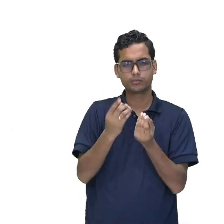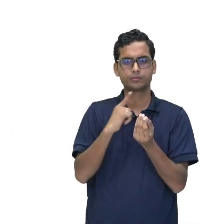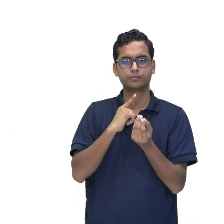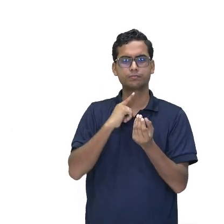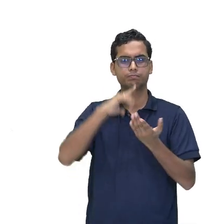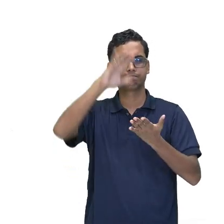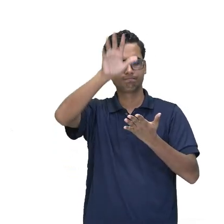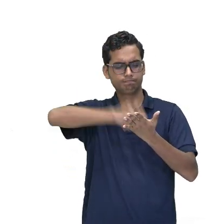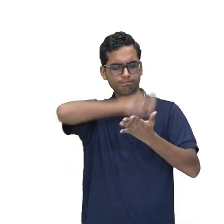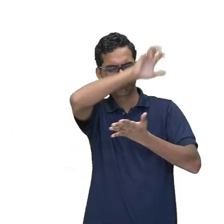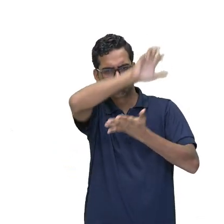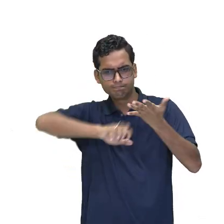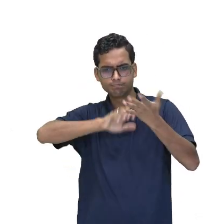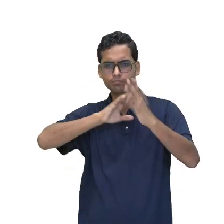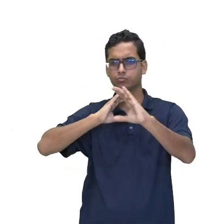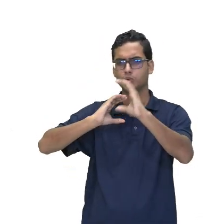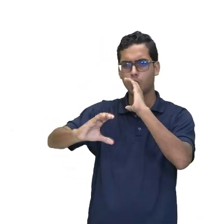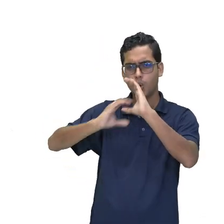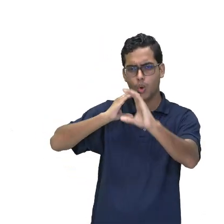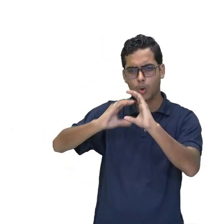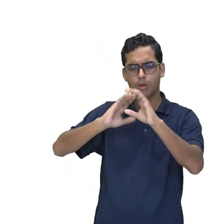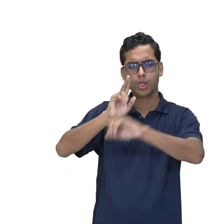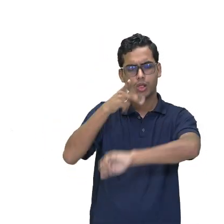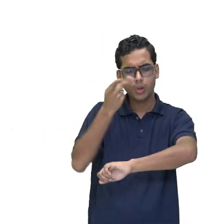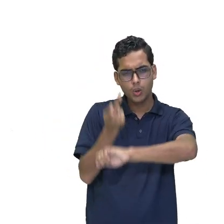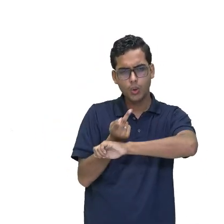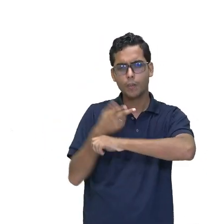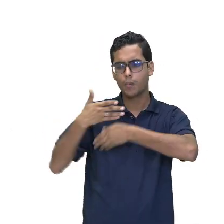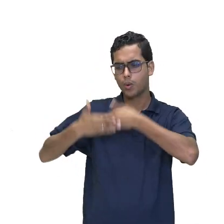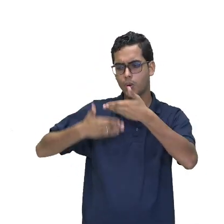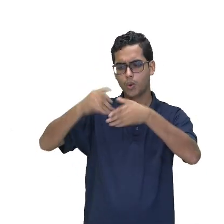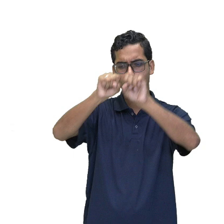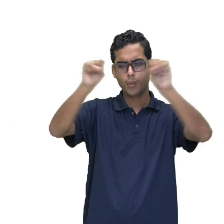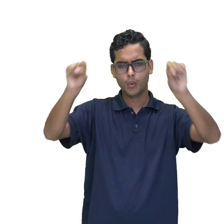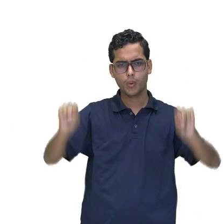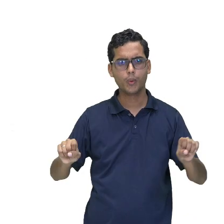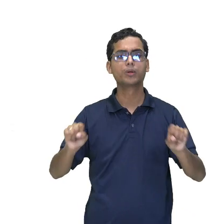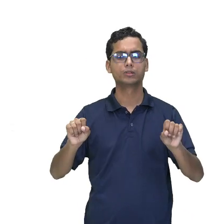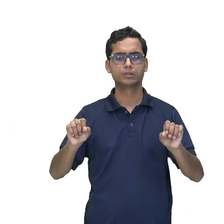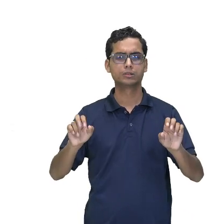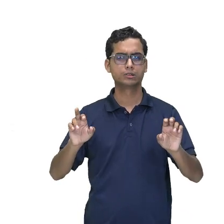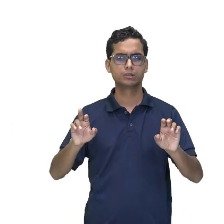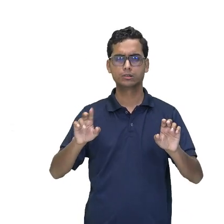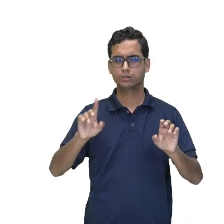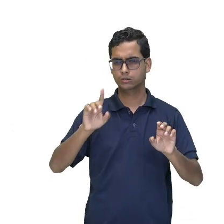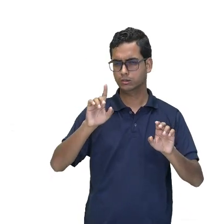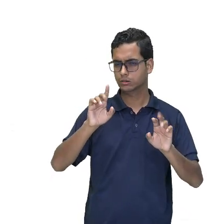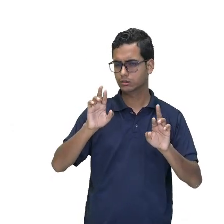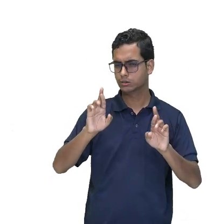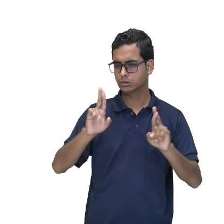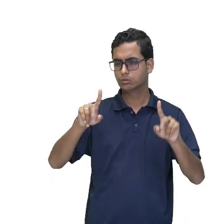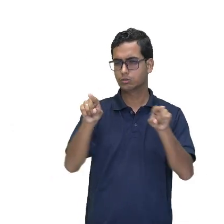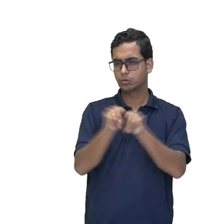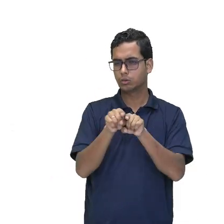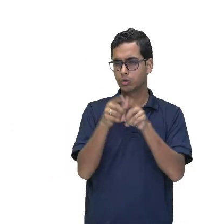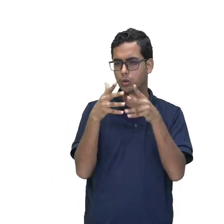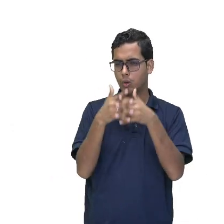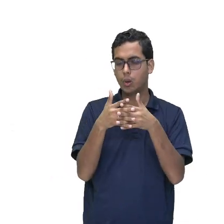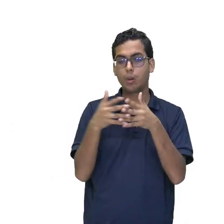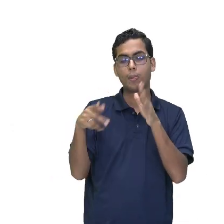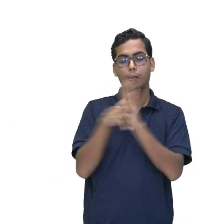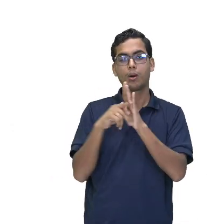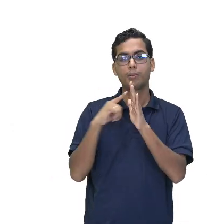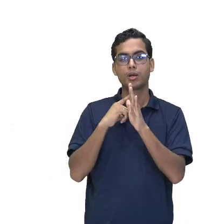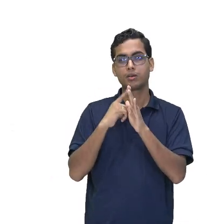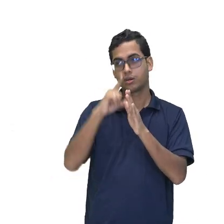rupestres, tá bom? Passando a dominar um sistema um pouco mais complexo de comunicação, que foi a invenção da escrita. E